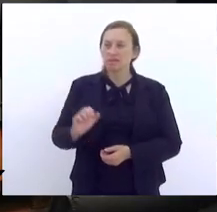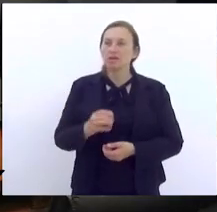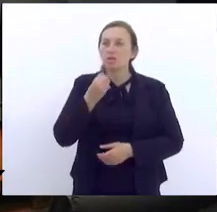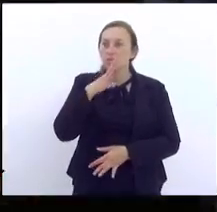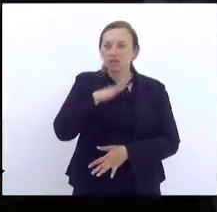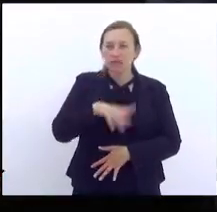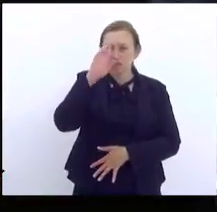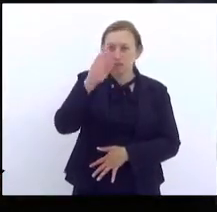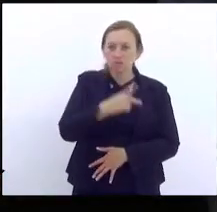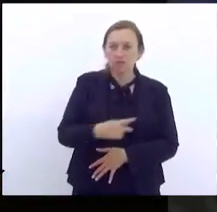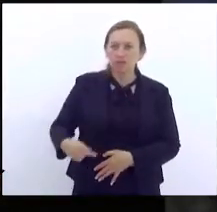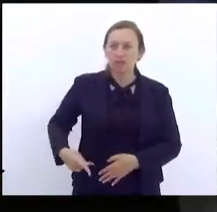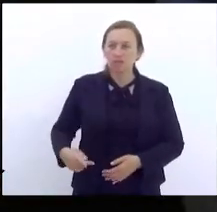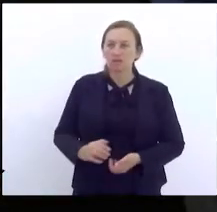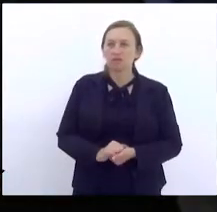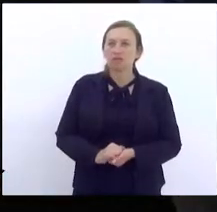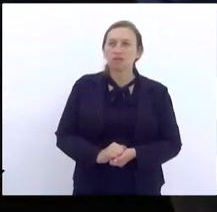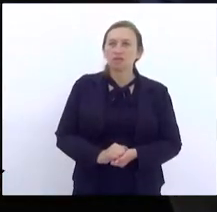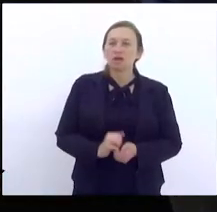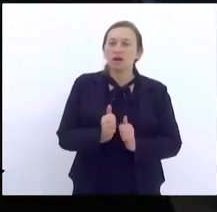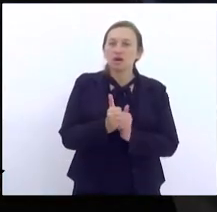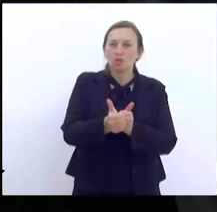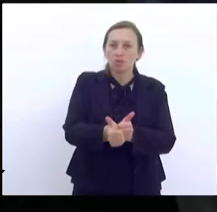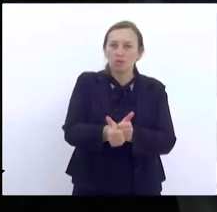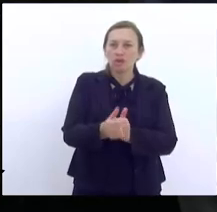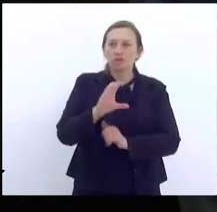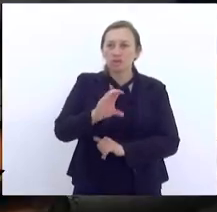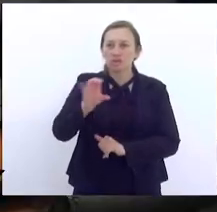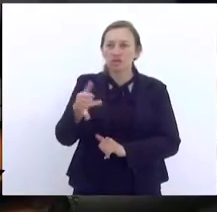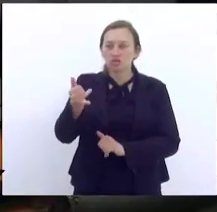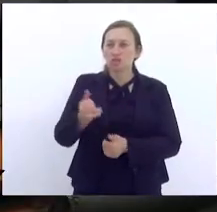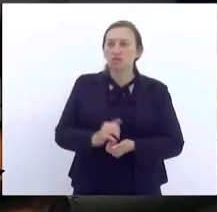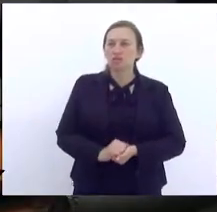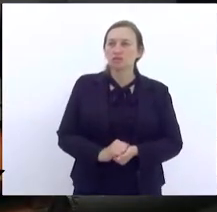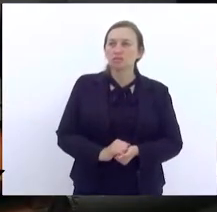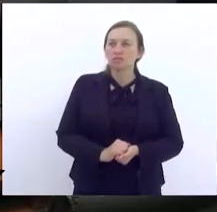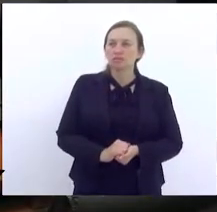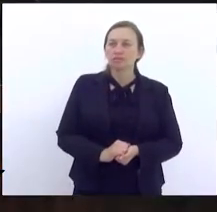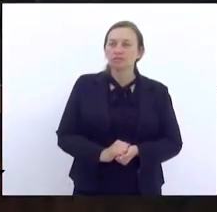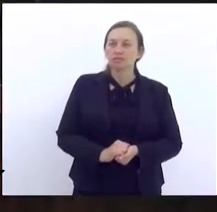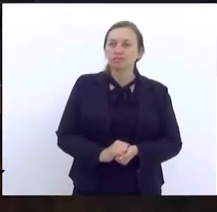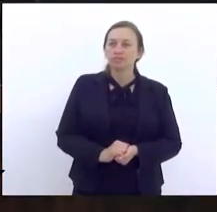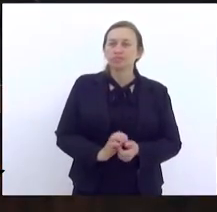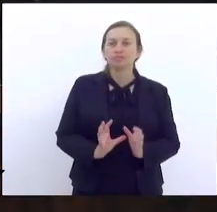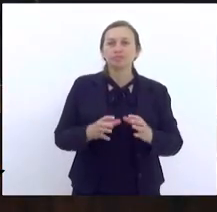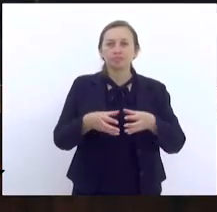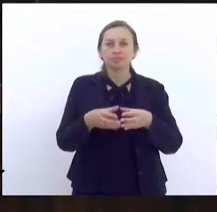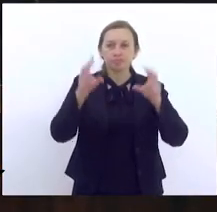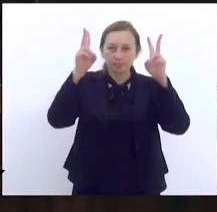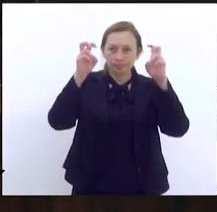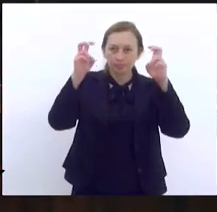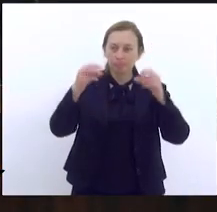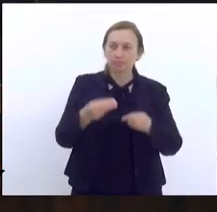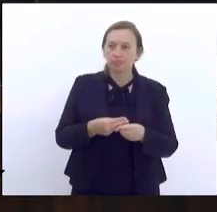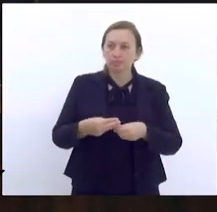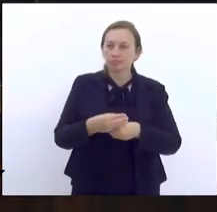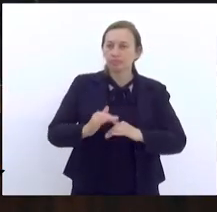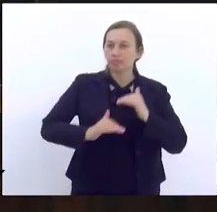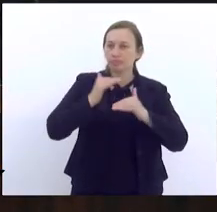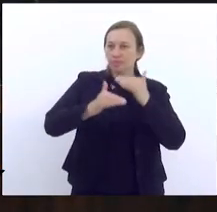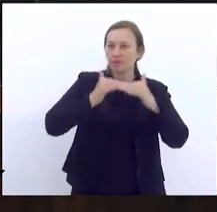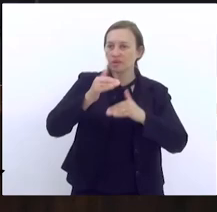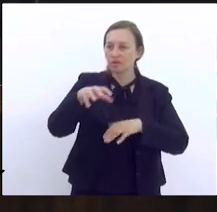Boa tarde Presidente acompanha o parecer da ccj pela comissão de assuntos municipais e desenvolvimento